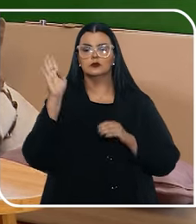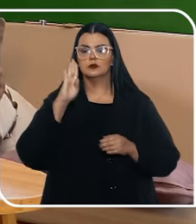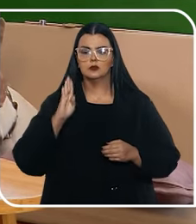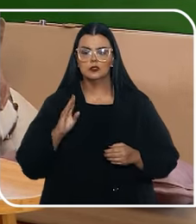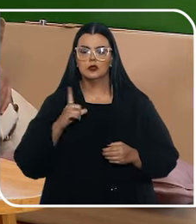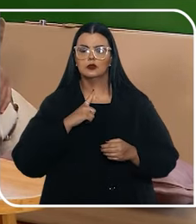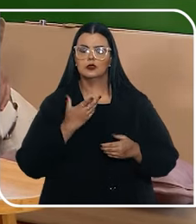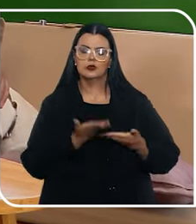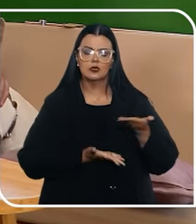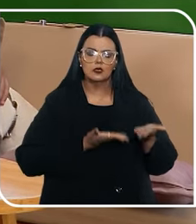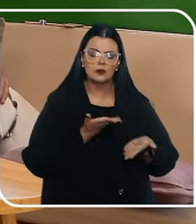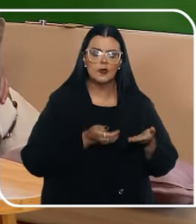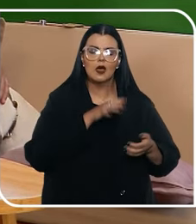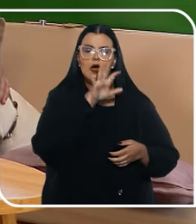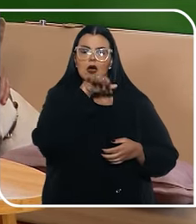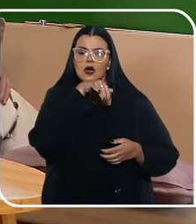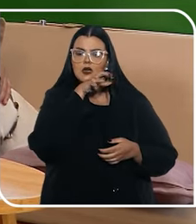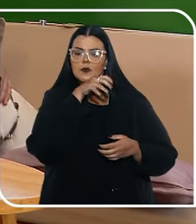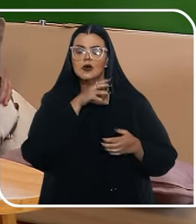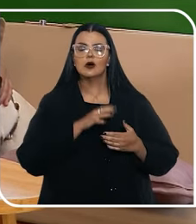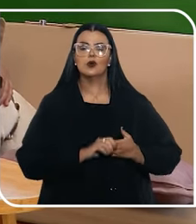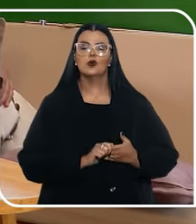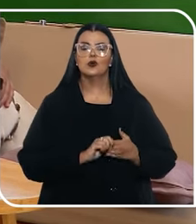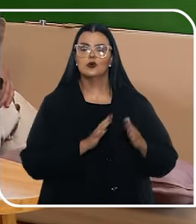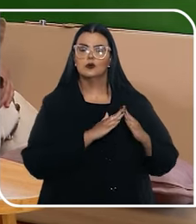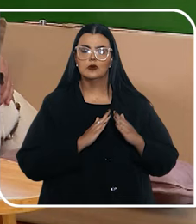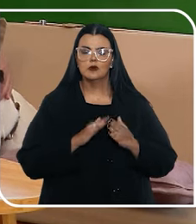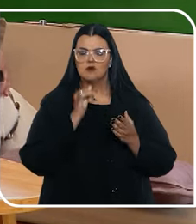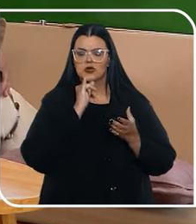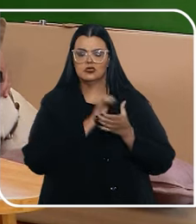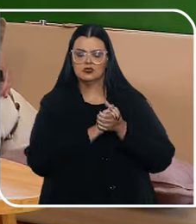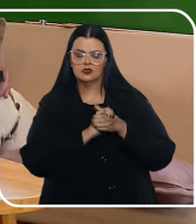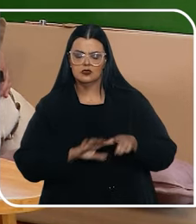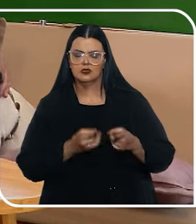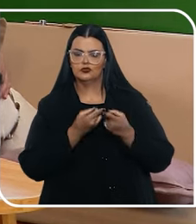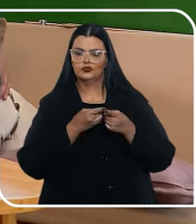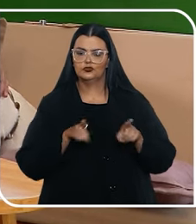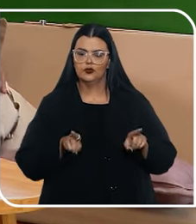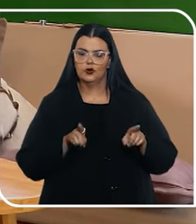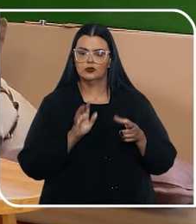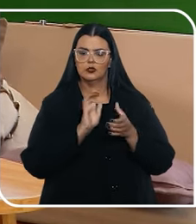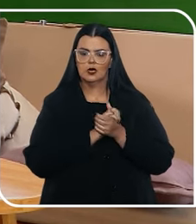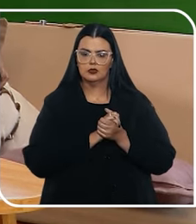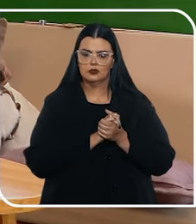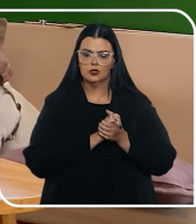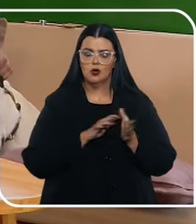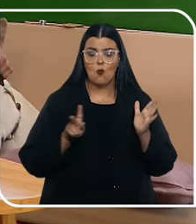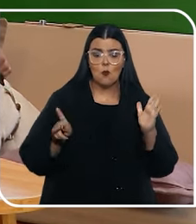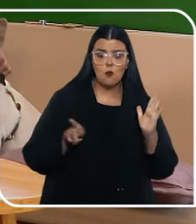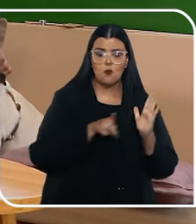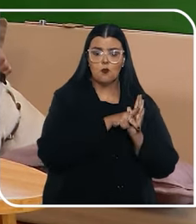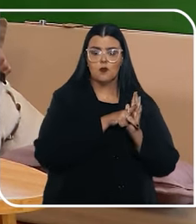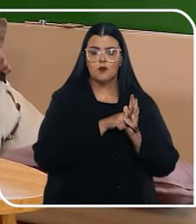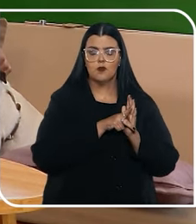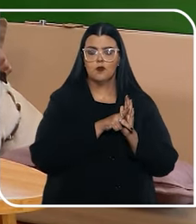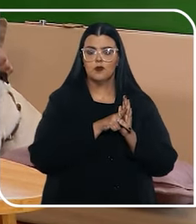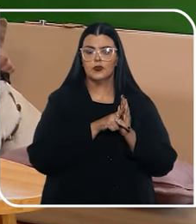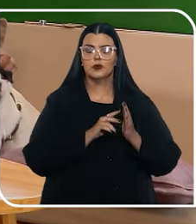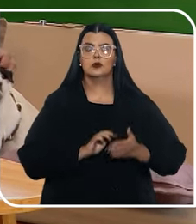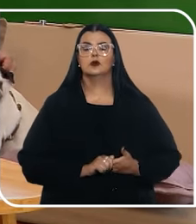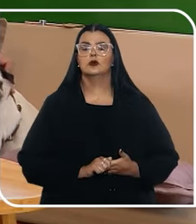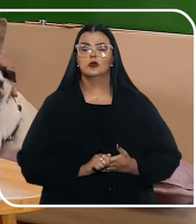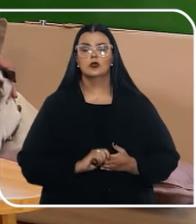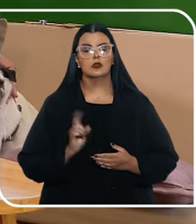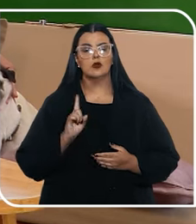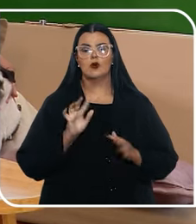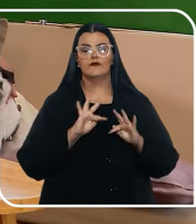brasileira ainda trata os animais domésticos, em casos de separação ou divórcio de um casal, como bens materiais e não